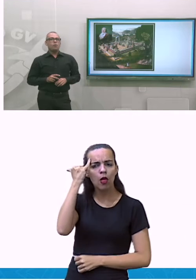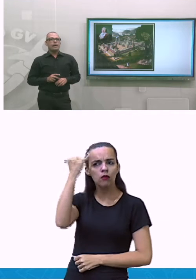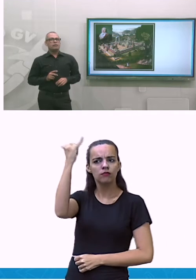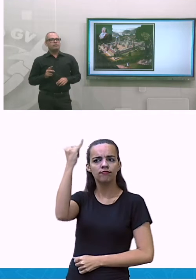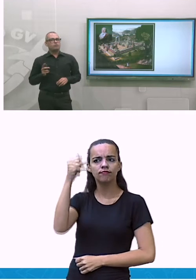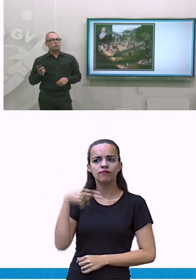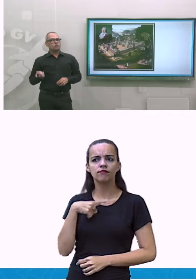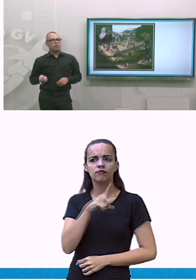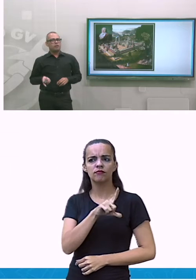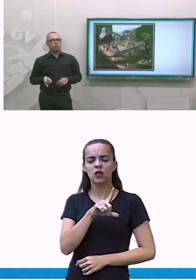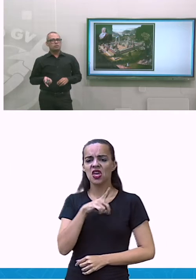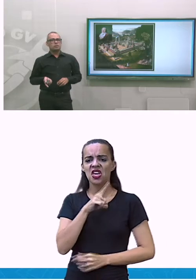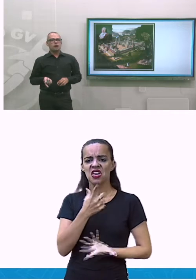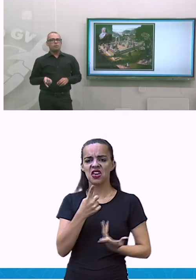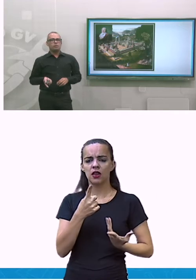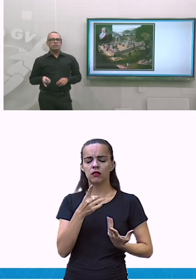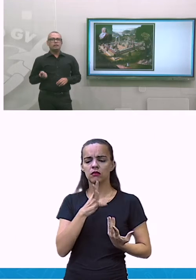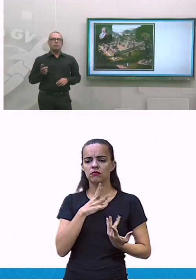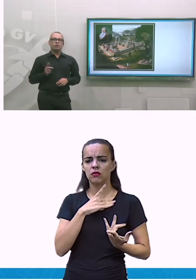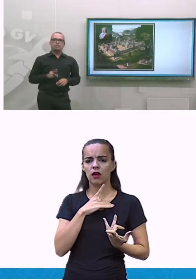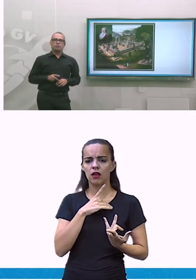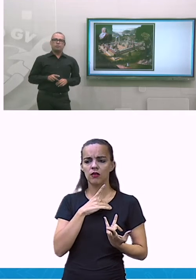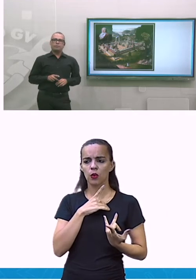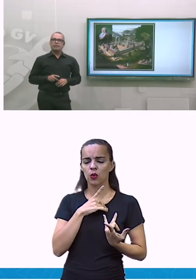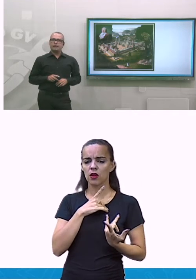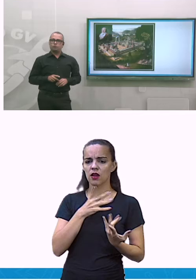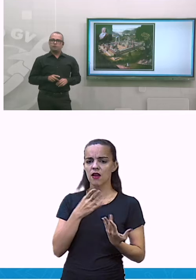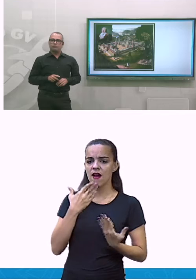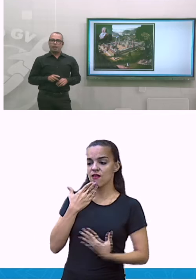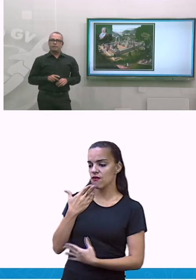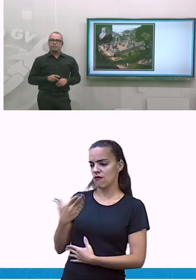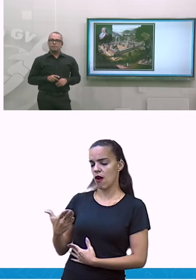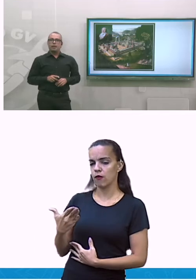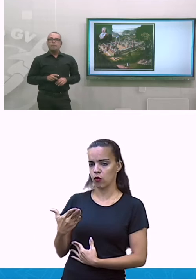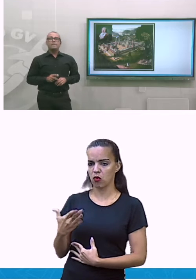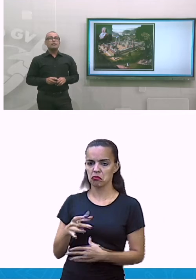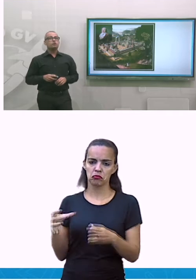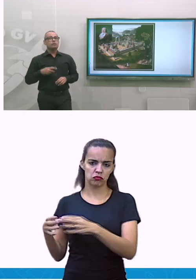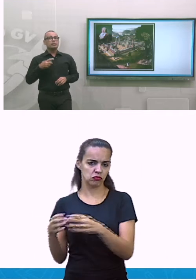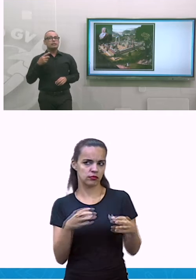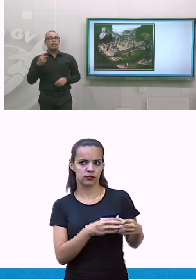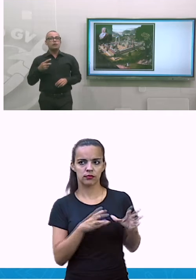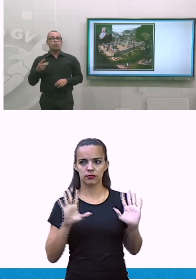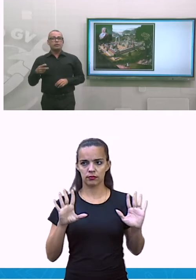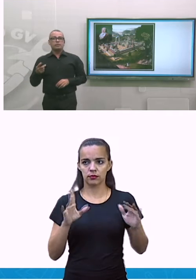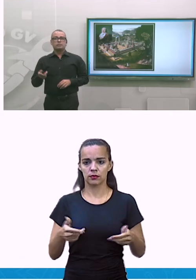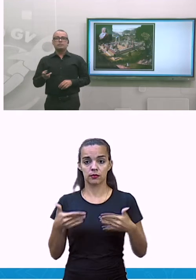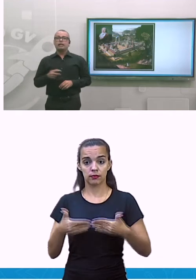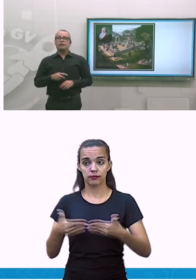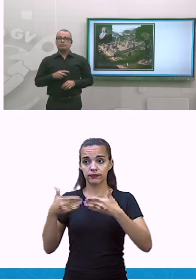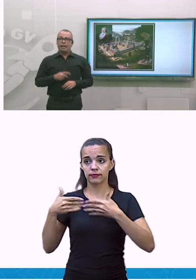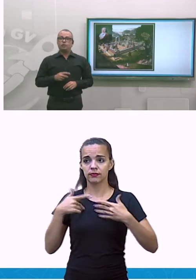Ele não era defensor de uma revolução e da abolição da propriedade privada, mas de uma